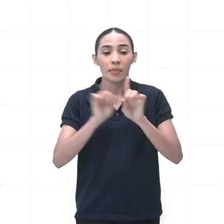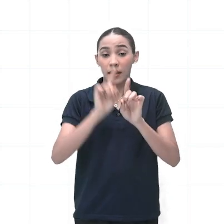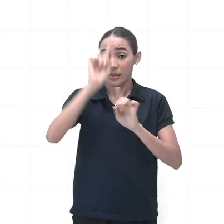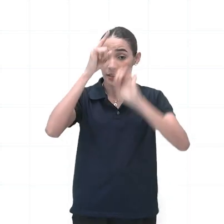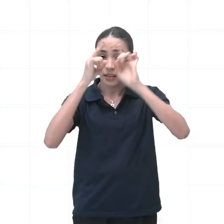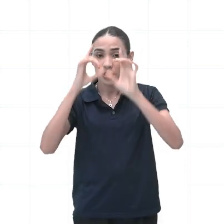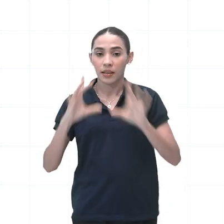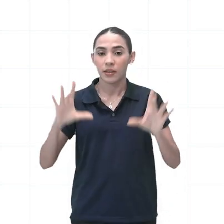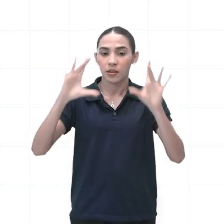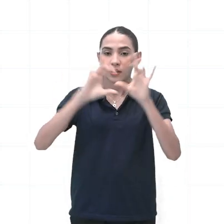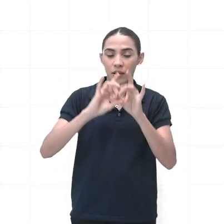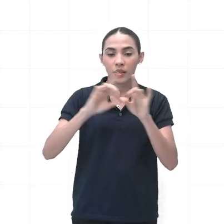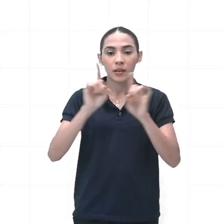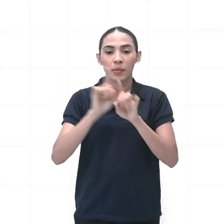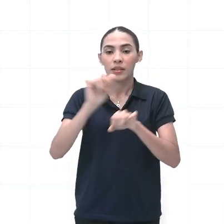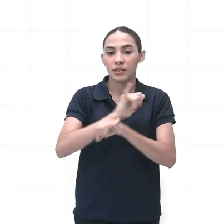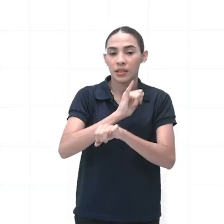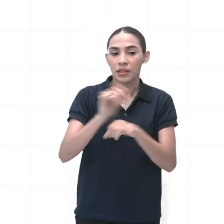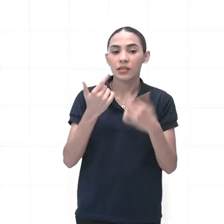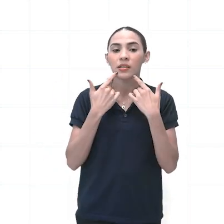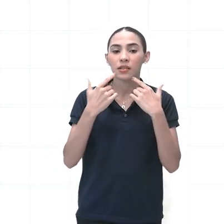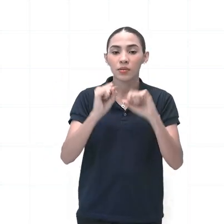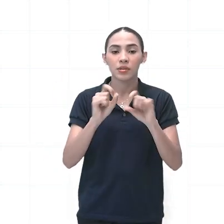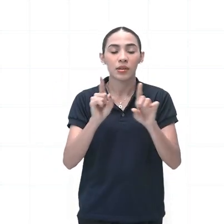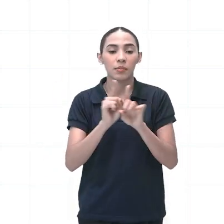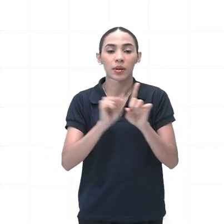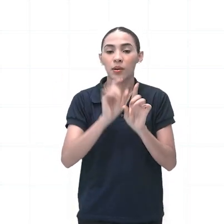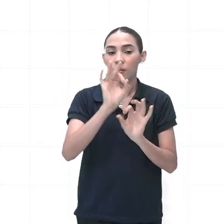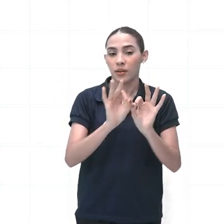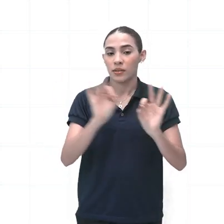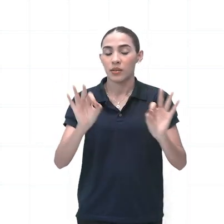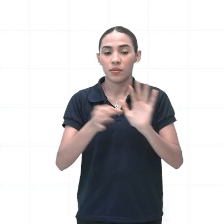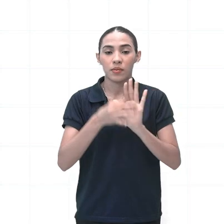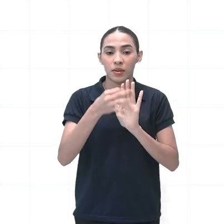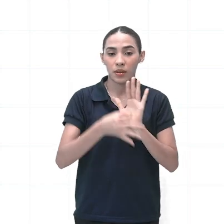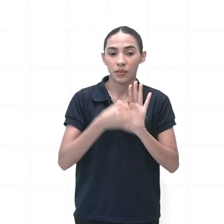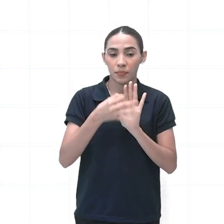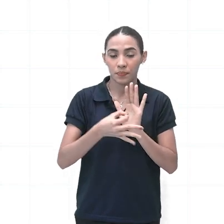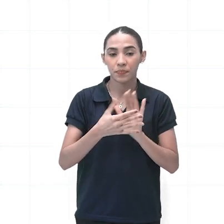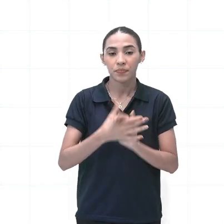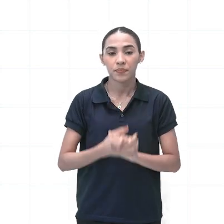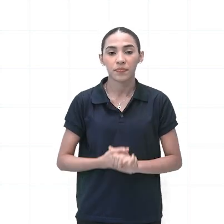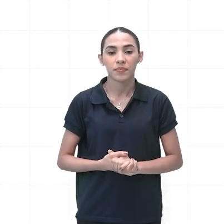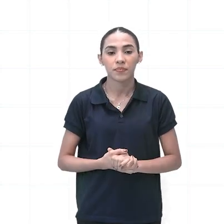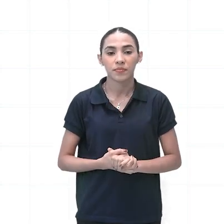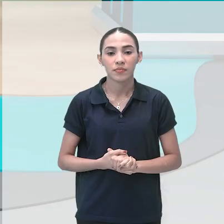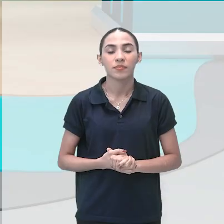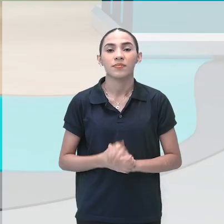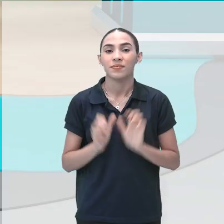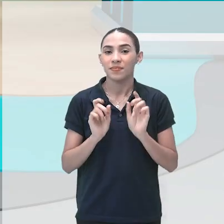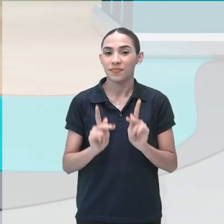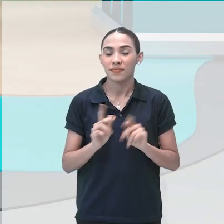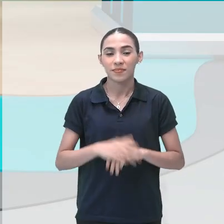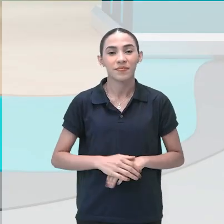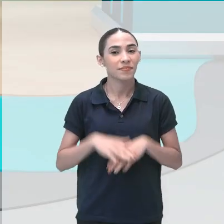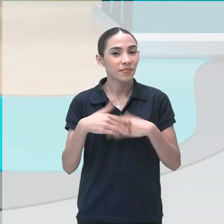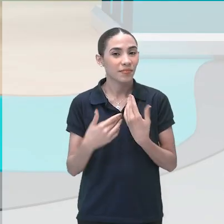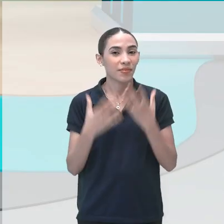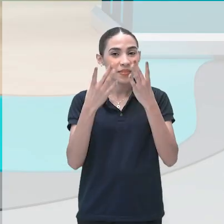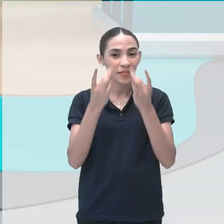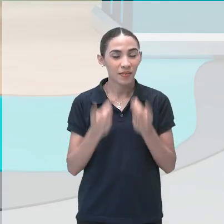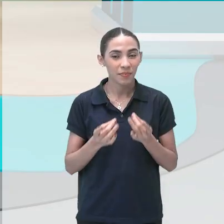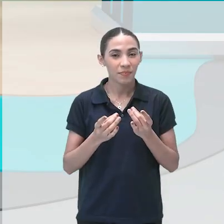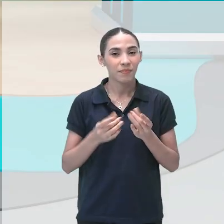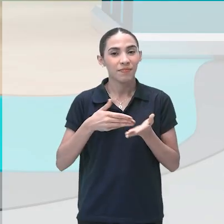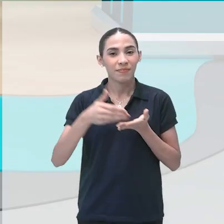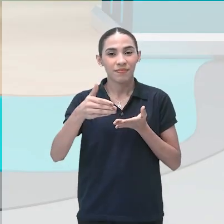conexão entre as ideias, recursos linguísticos e organização dos argumentos. Ok? Então esse é o nosso conteúdo